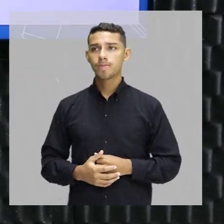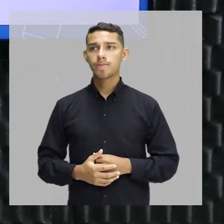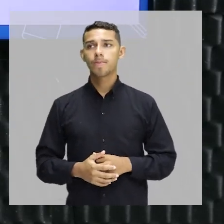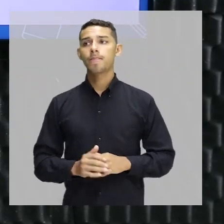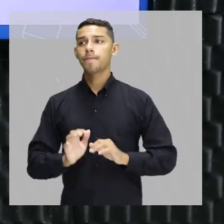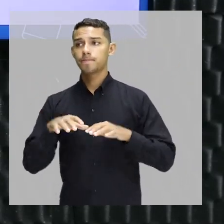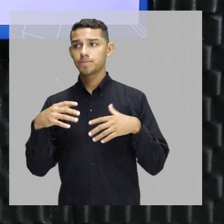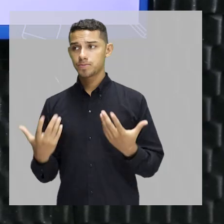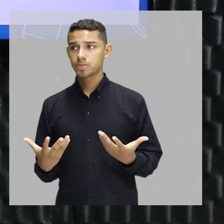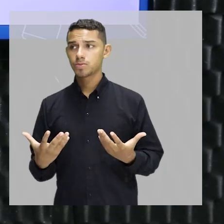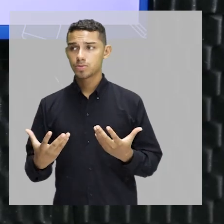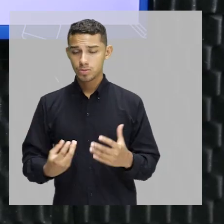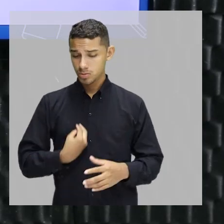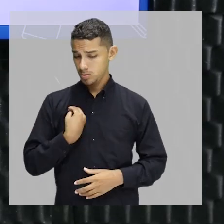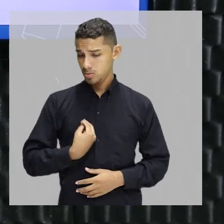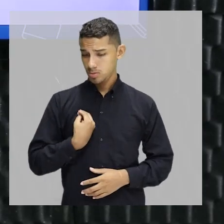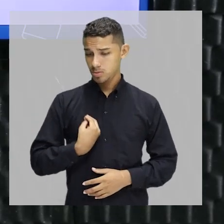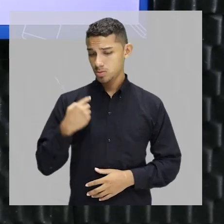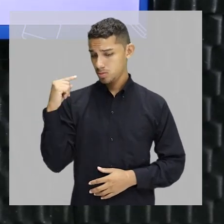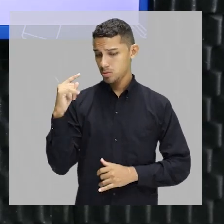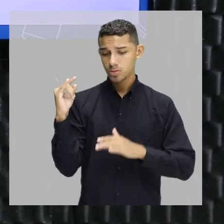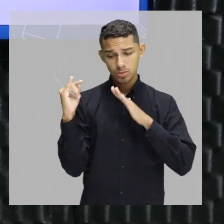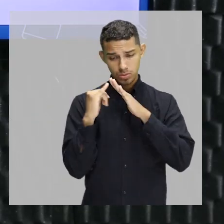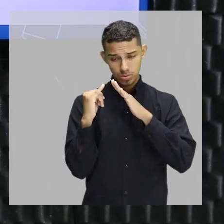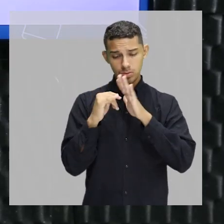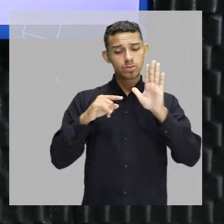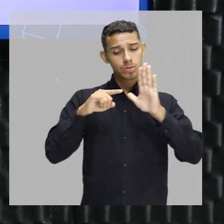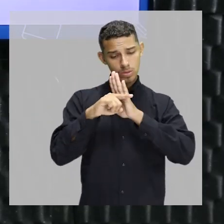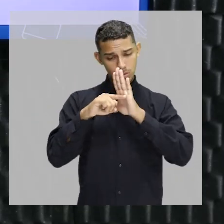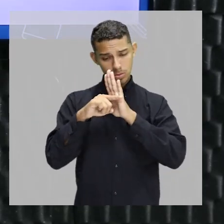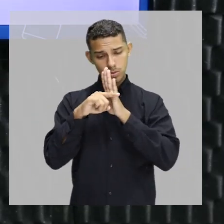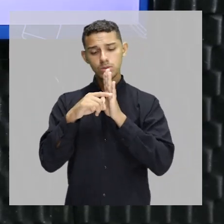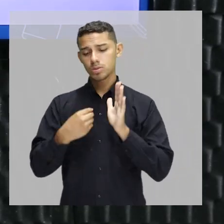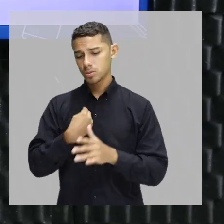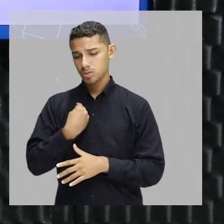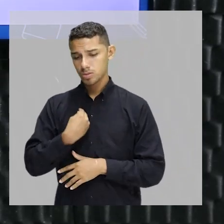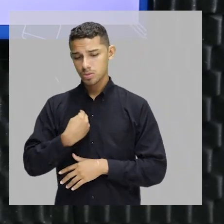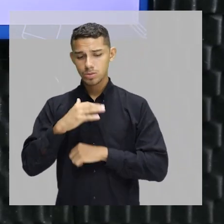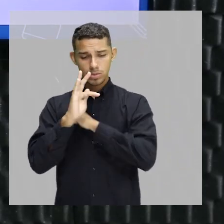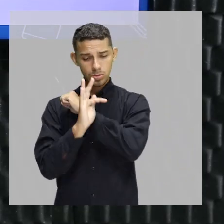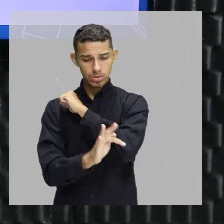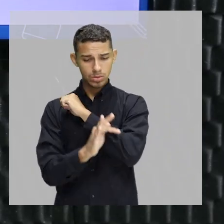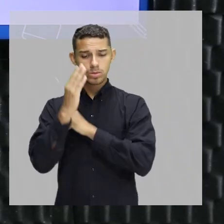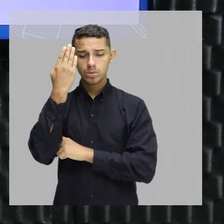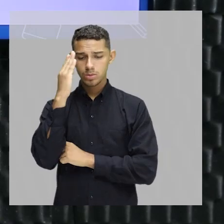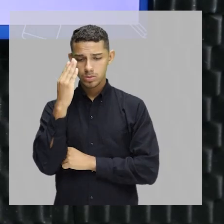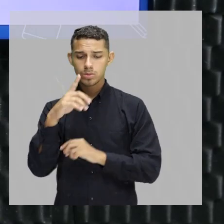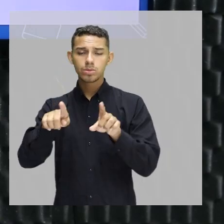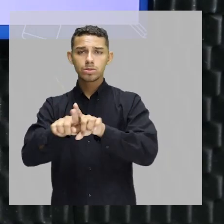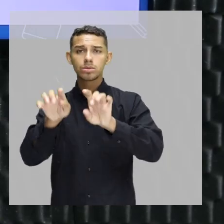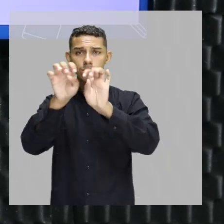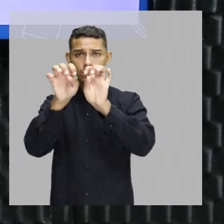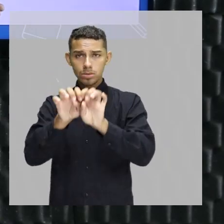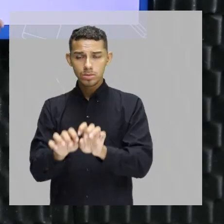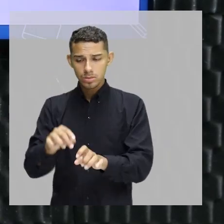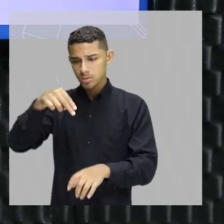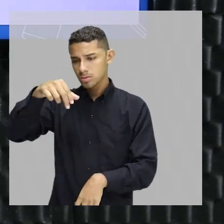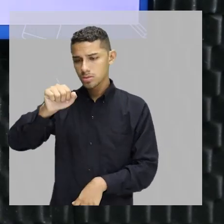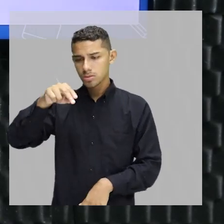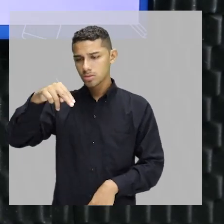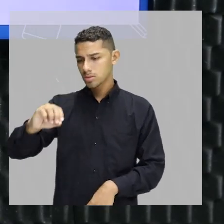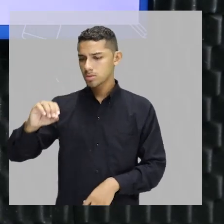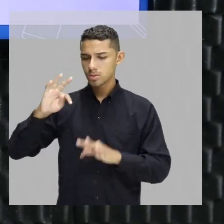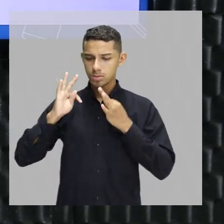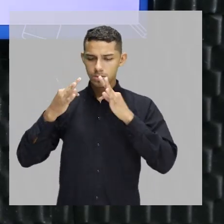Bom, então essa instituição, né, uma instituição de pesquisa que, né, em física e biologia estrutural e